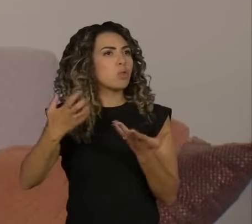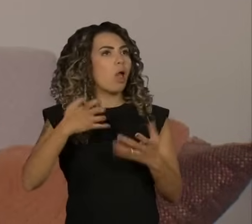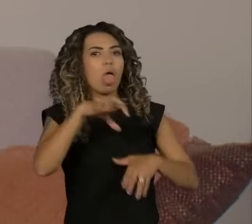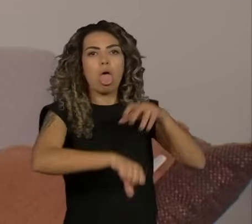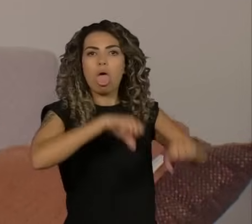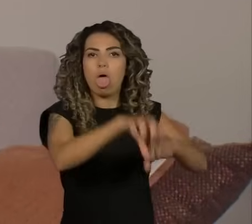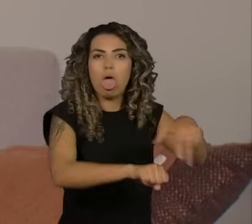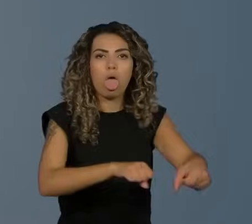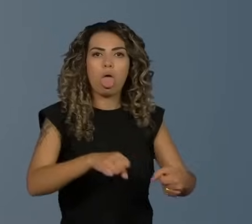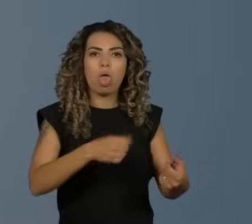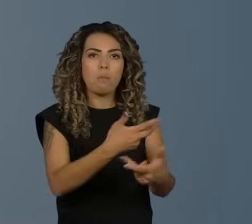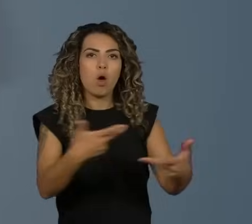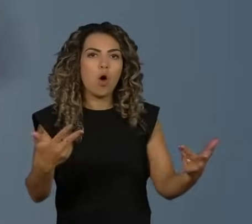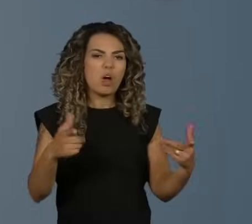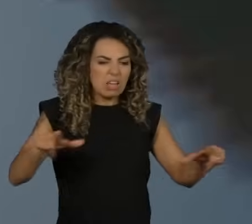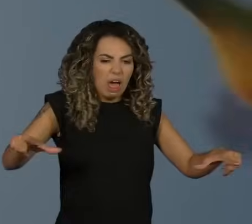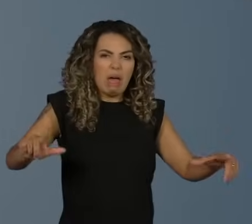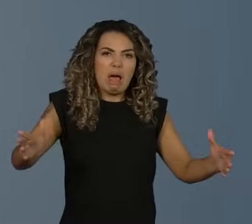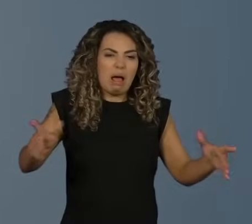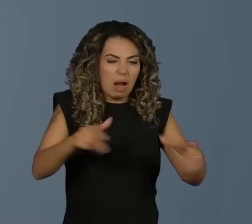ou flexibilizá-las.